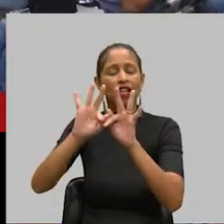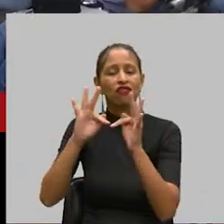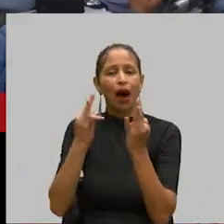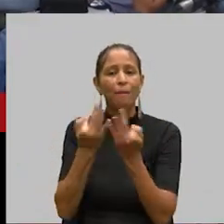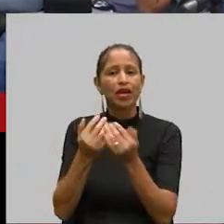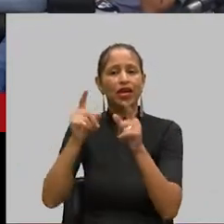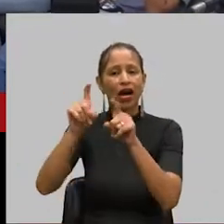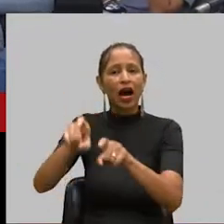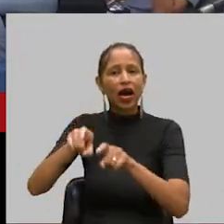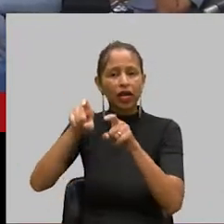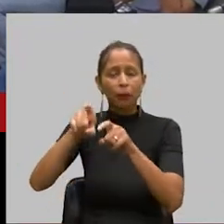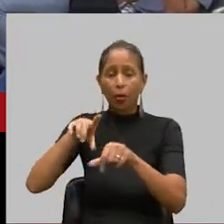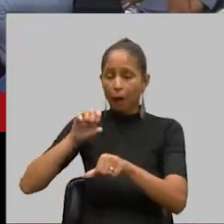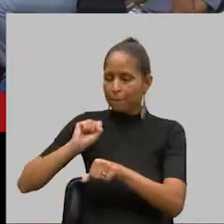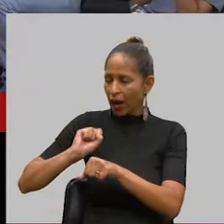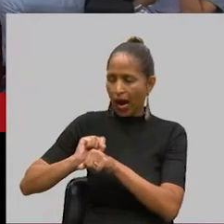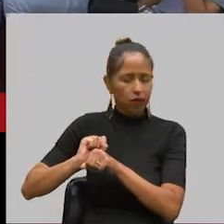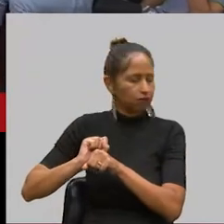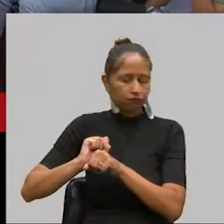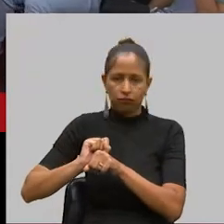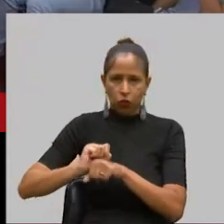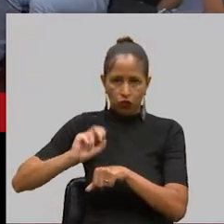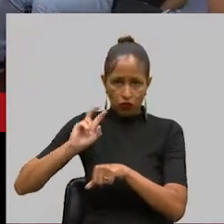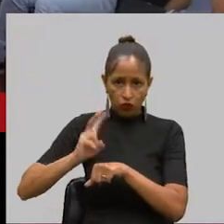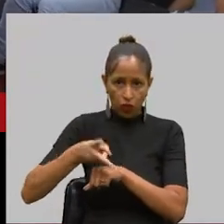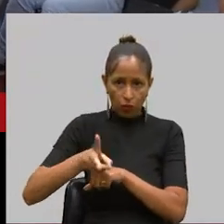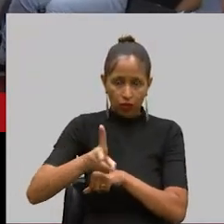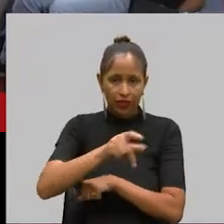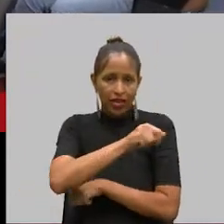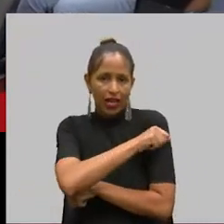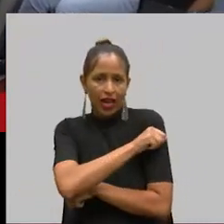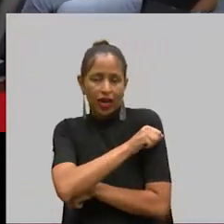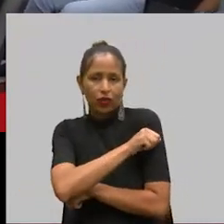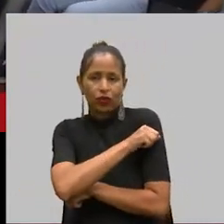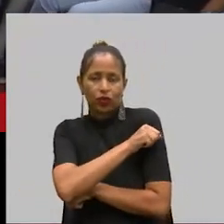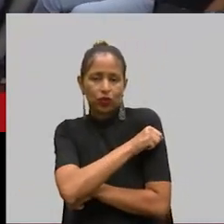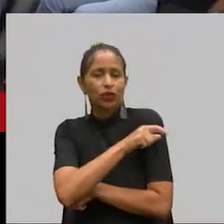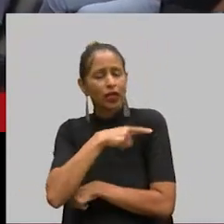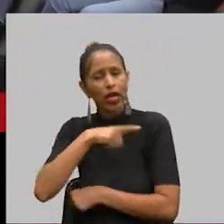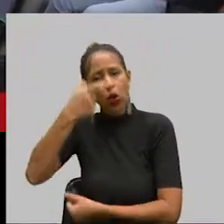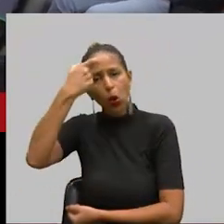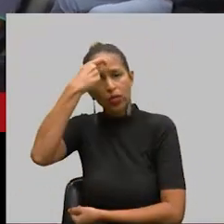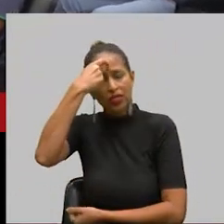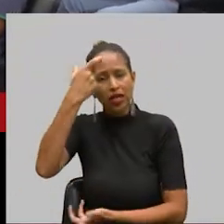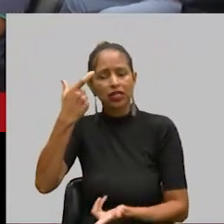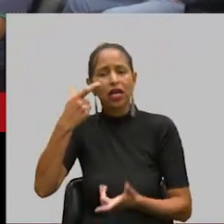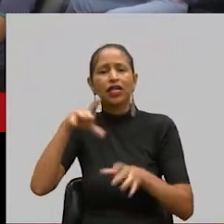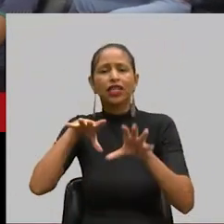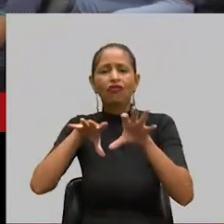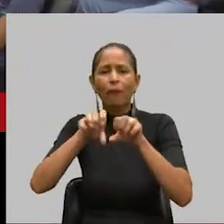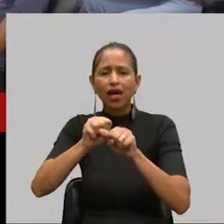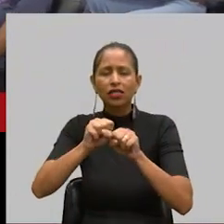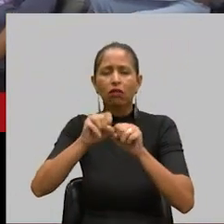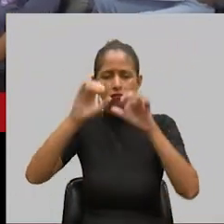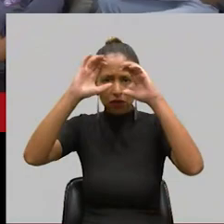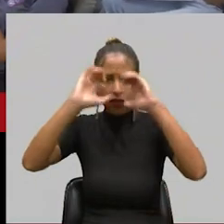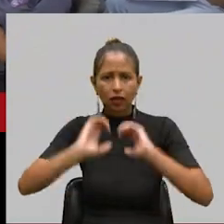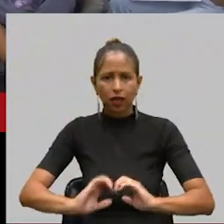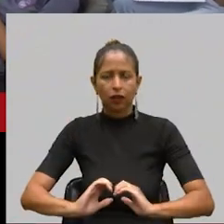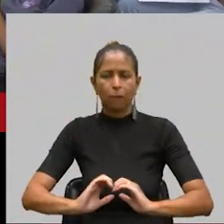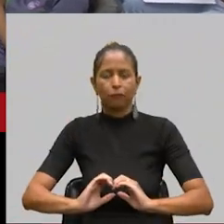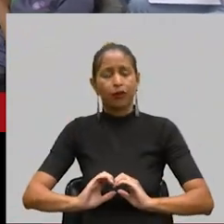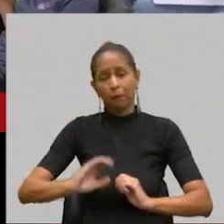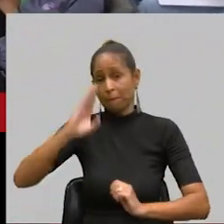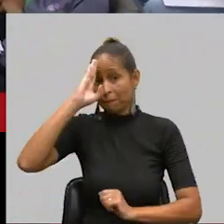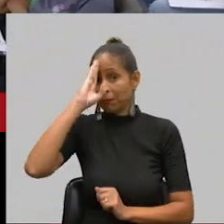a luta ela não vai parar não vai parar porque sabe a gente tem alunos de que são conscientizados que tem formação cidadã E acima de